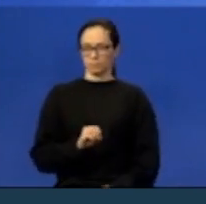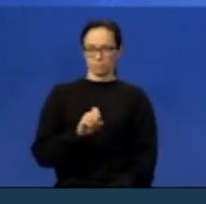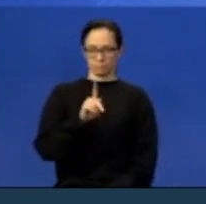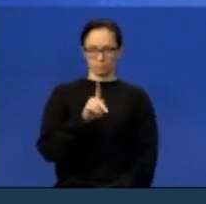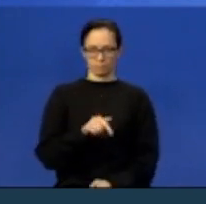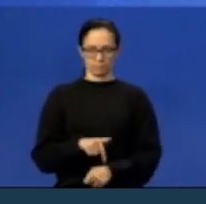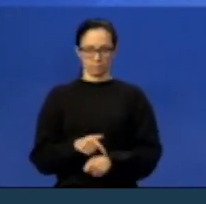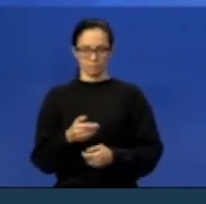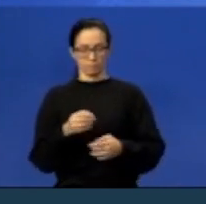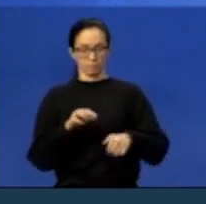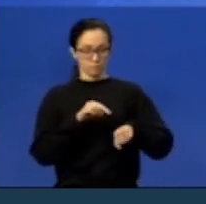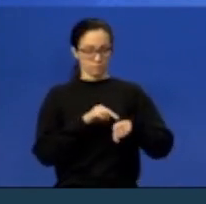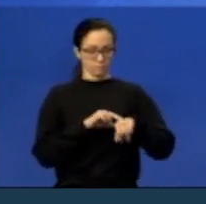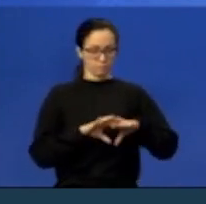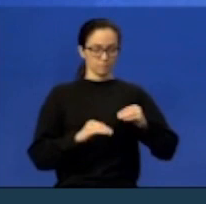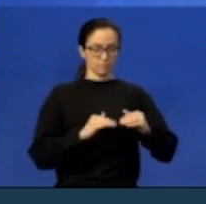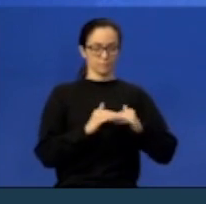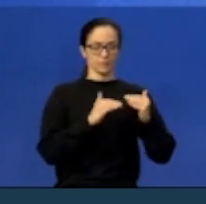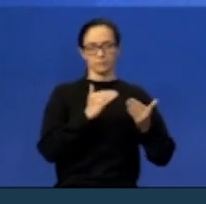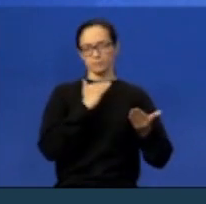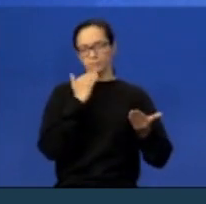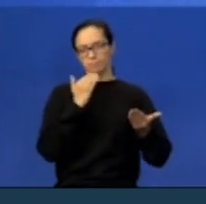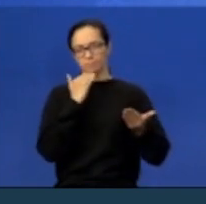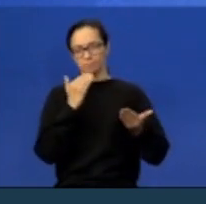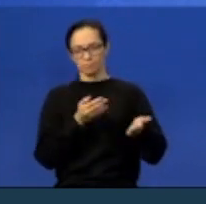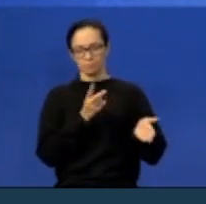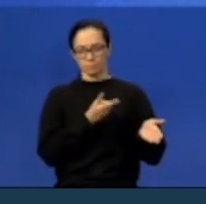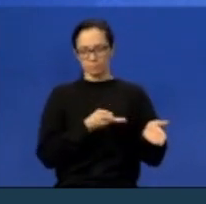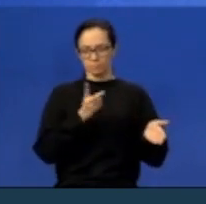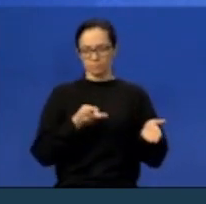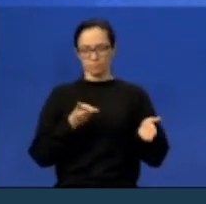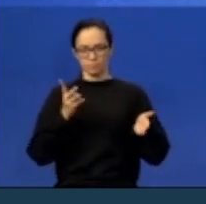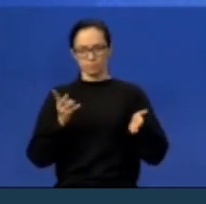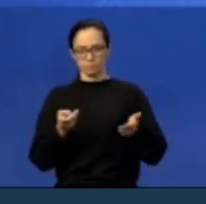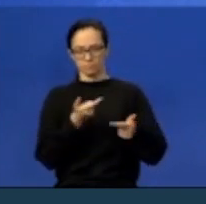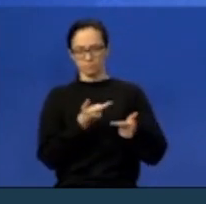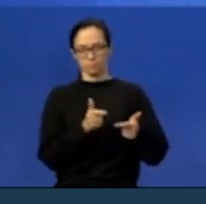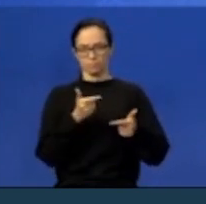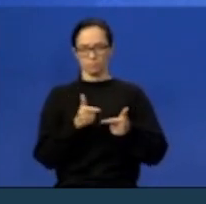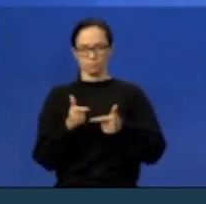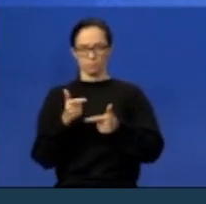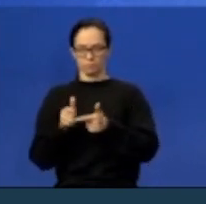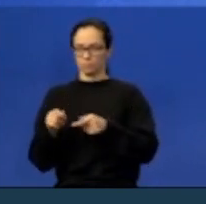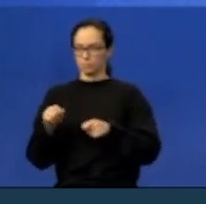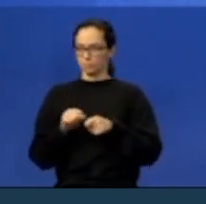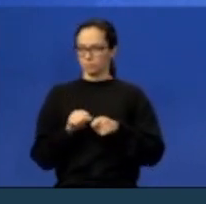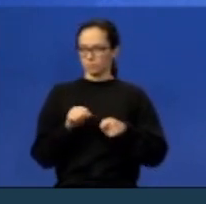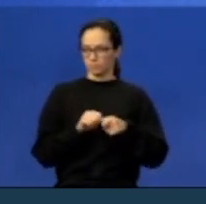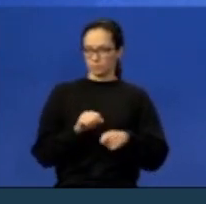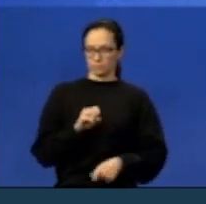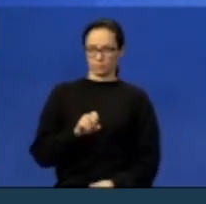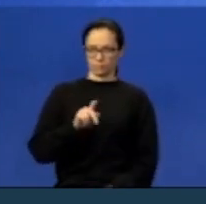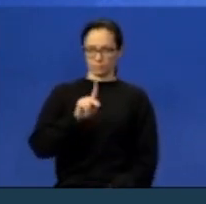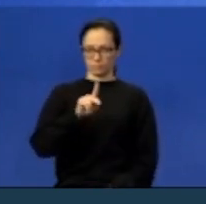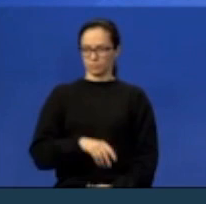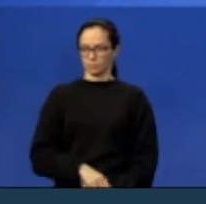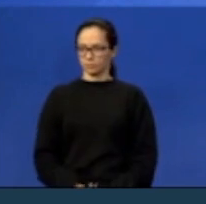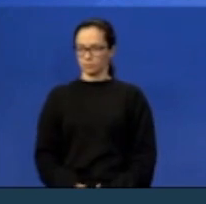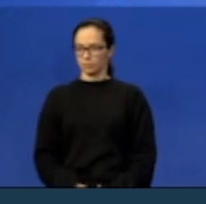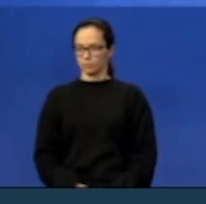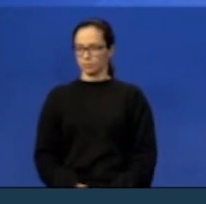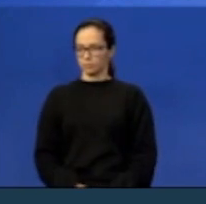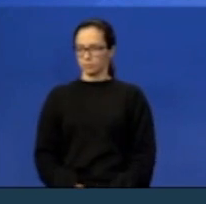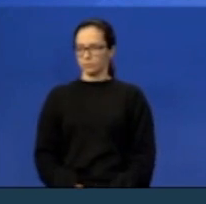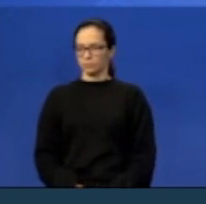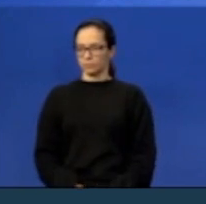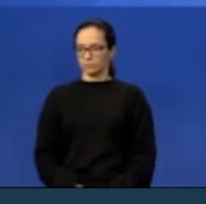carga menor. Então, o que influencia seria, na verdade, a frequência e a repetição desta carga.